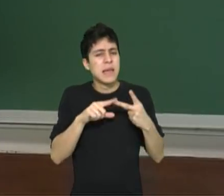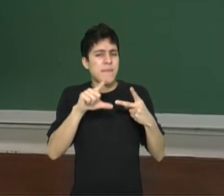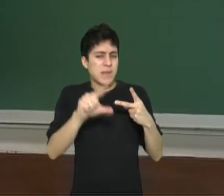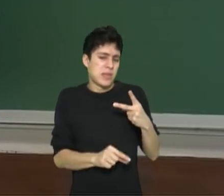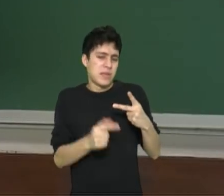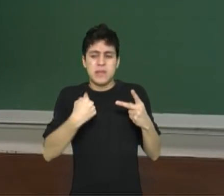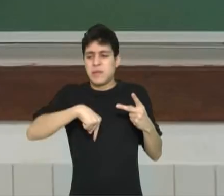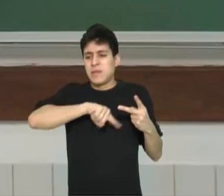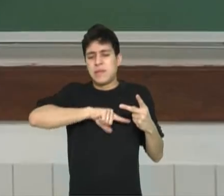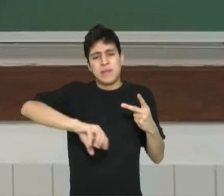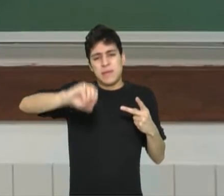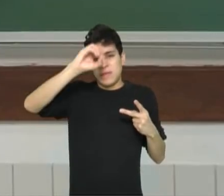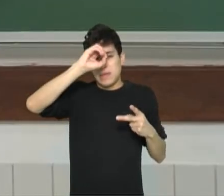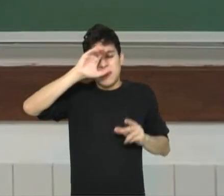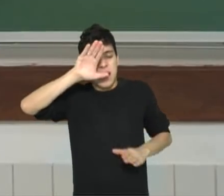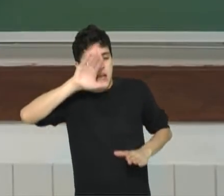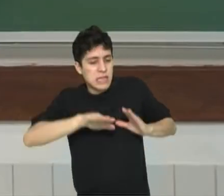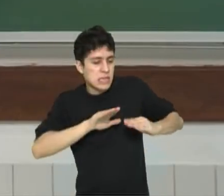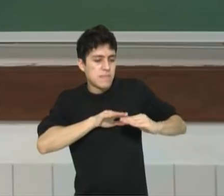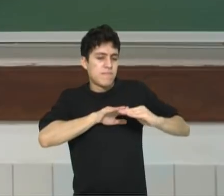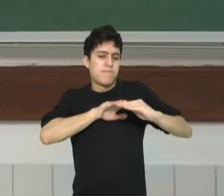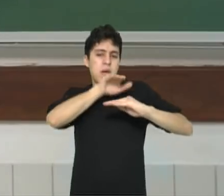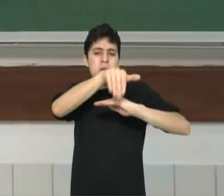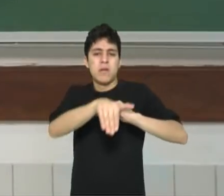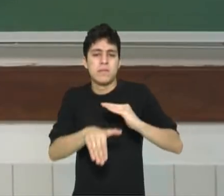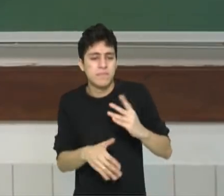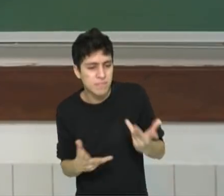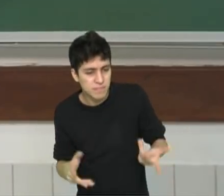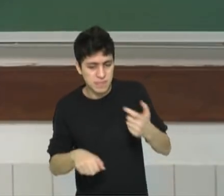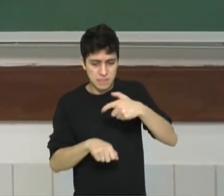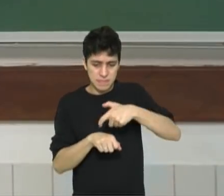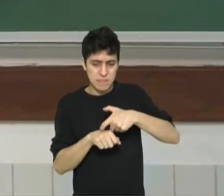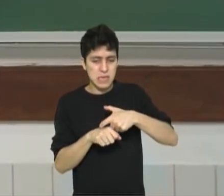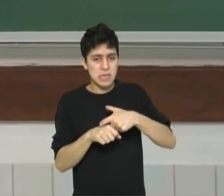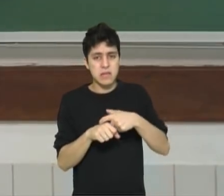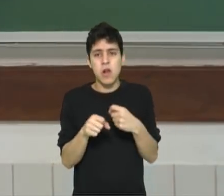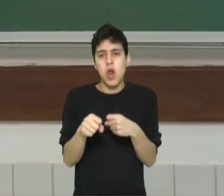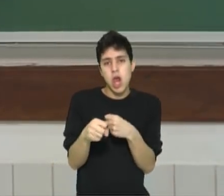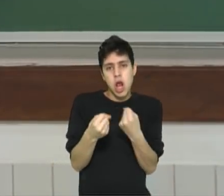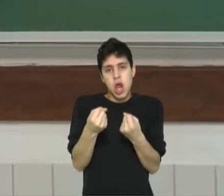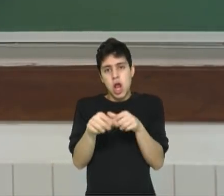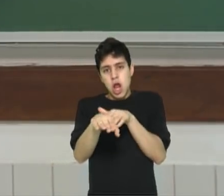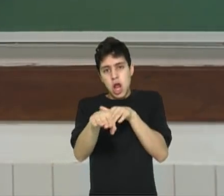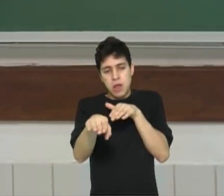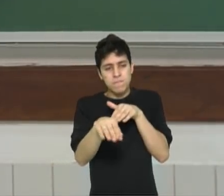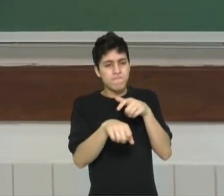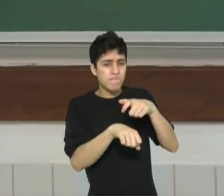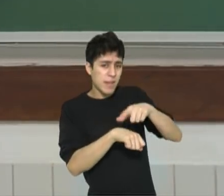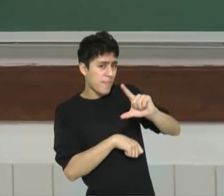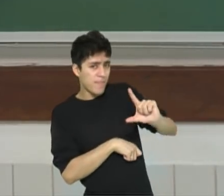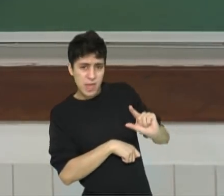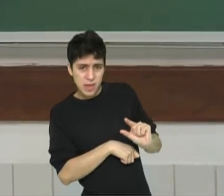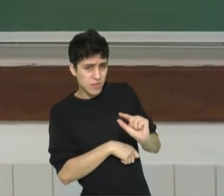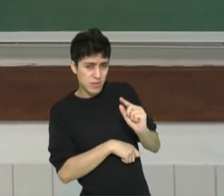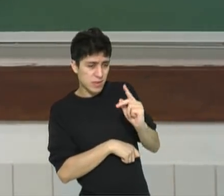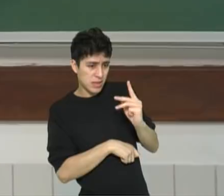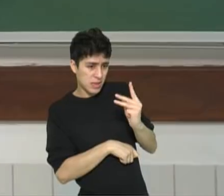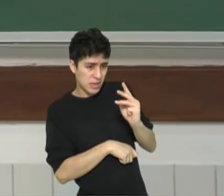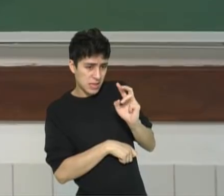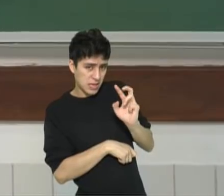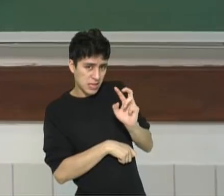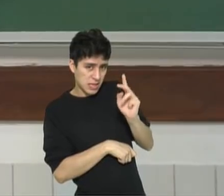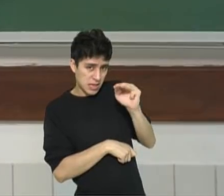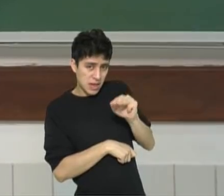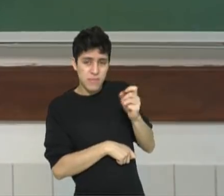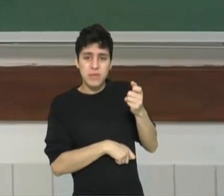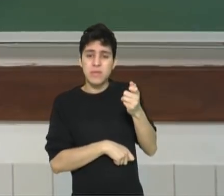a gente não sabe. Talvez uma lombada, talvez no momento de um congestionamento, ele tenha feito menos do que 35 km por